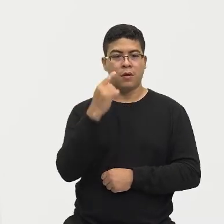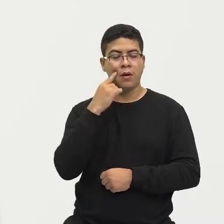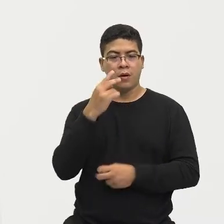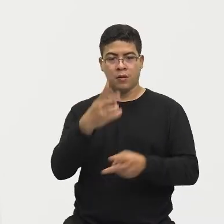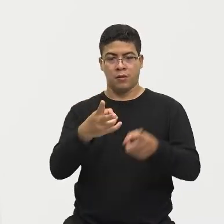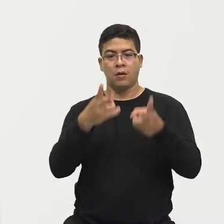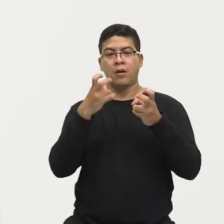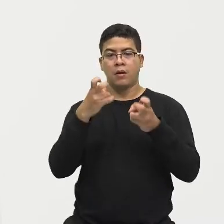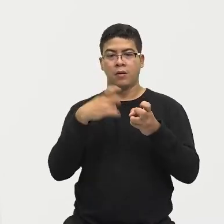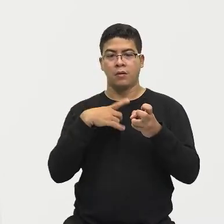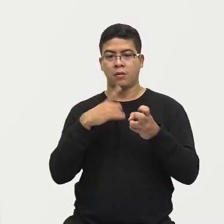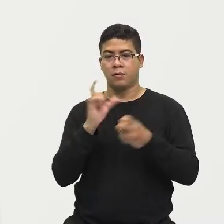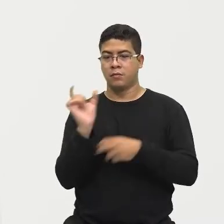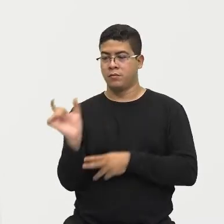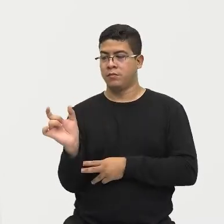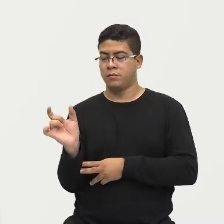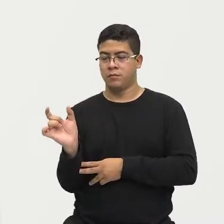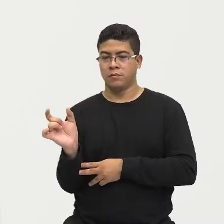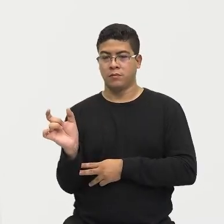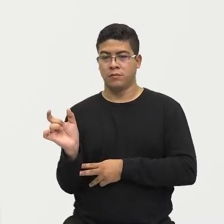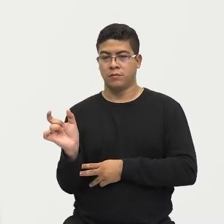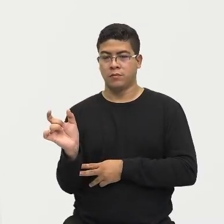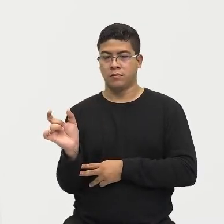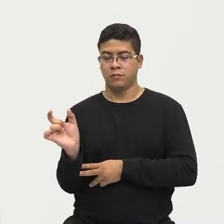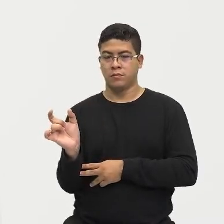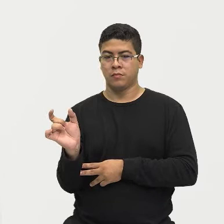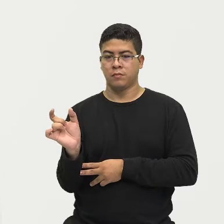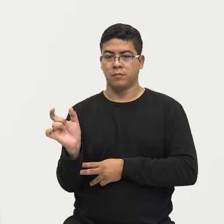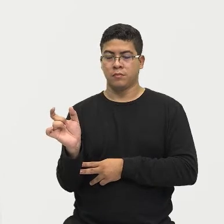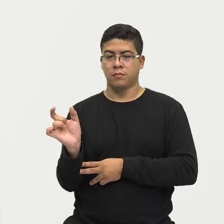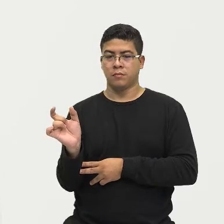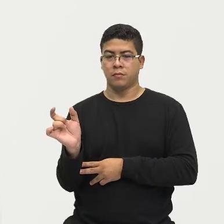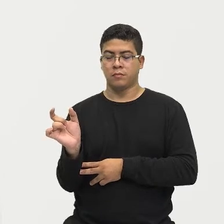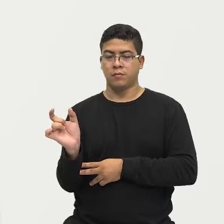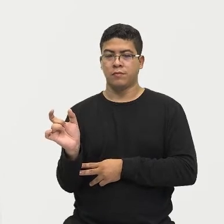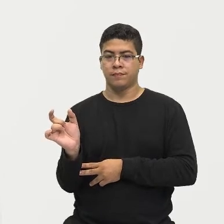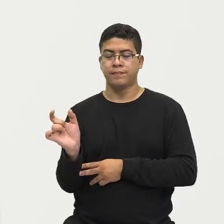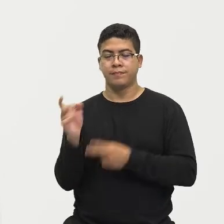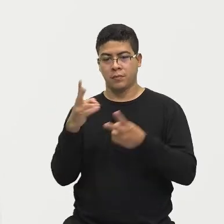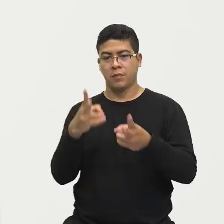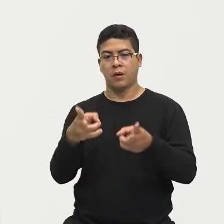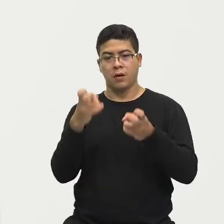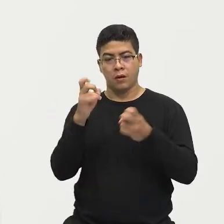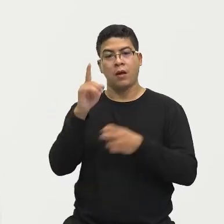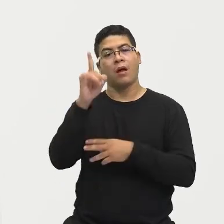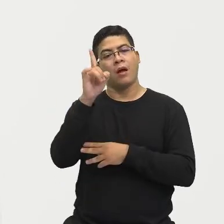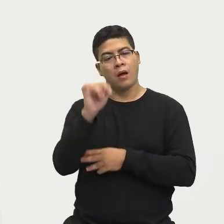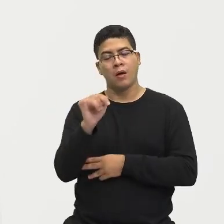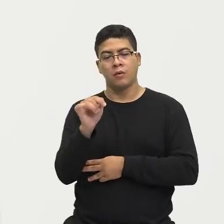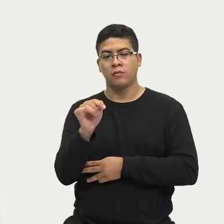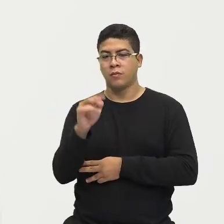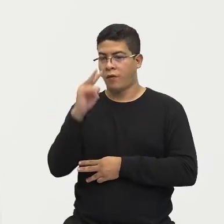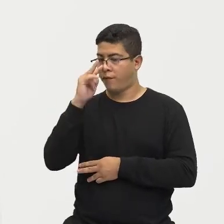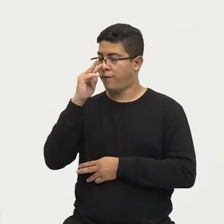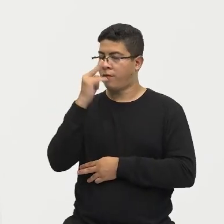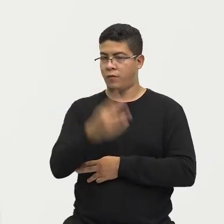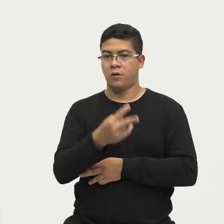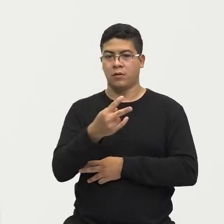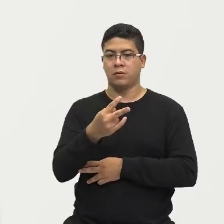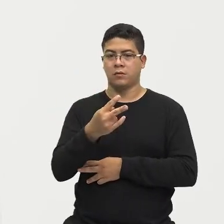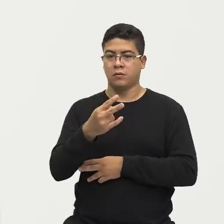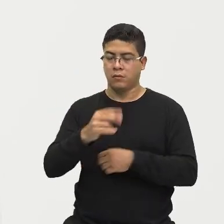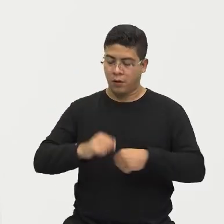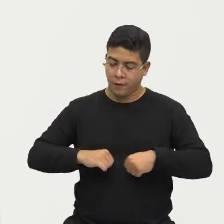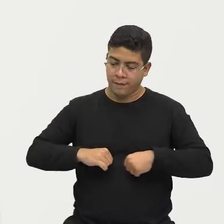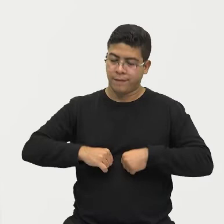a característica do substantivo. Forte. É um indivíduo forte. Então temos aí essa